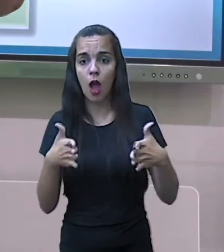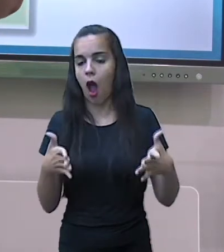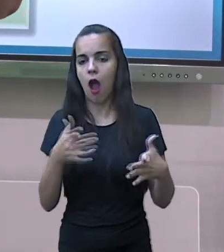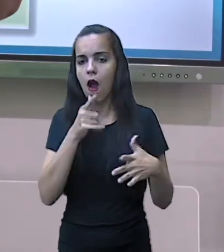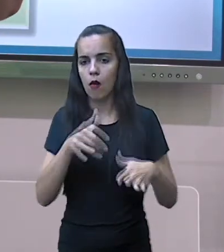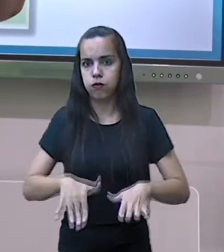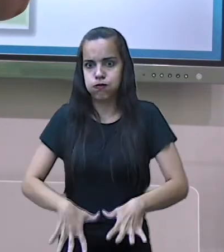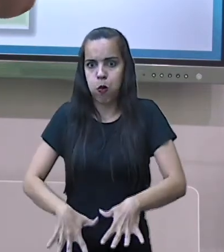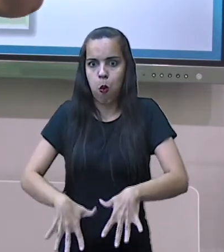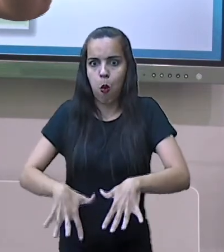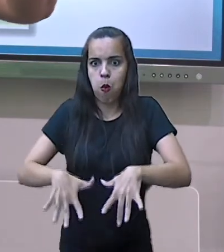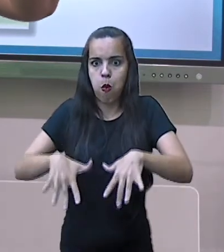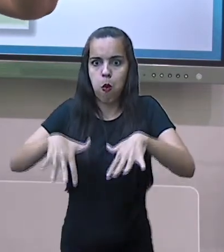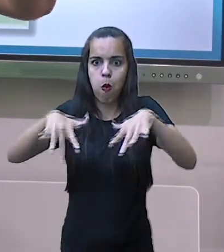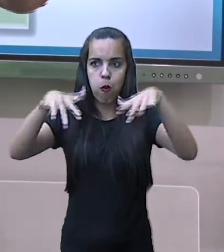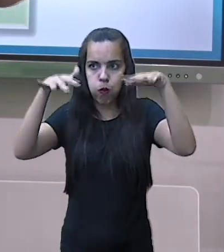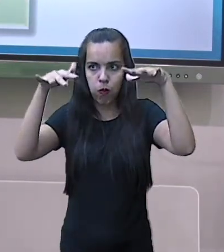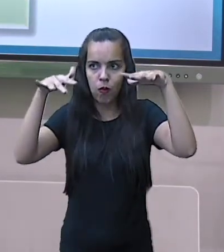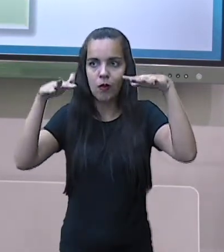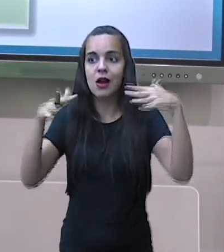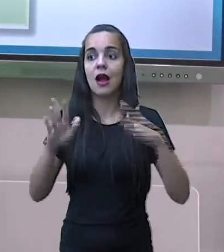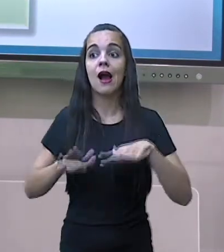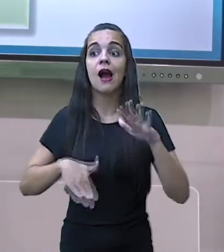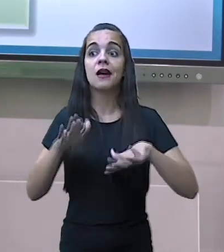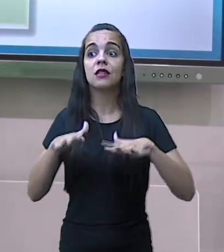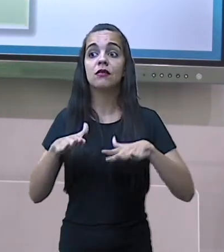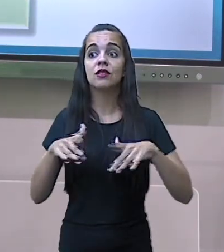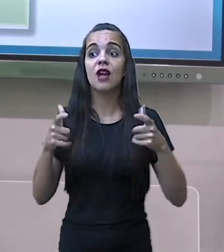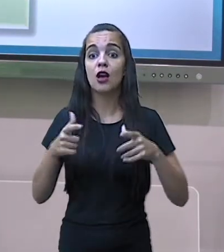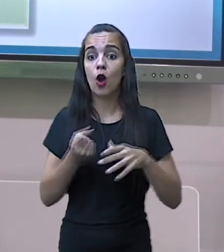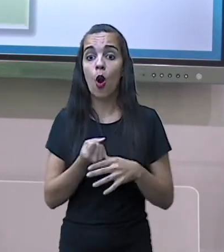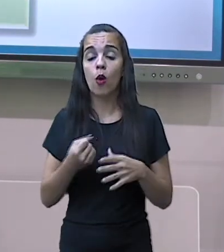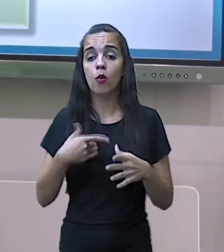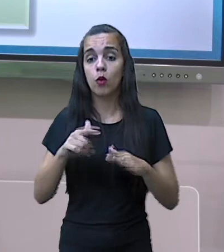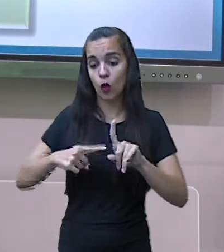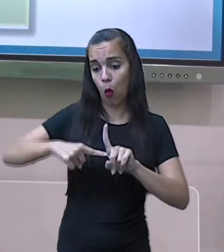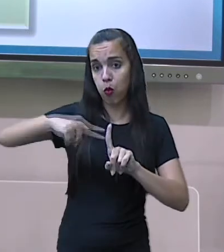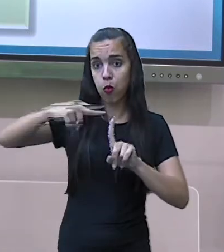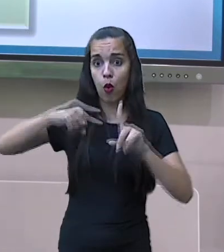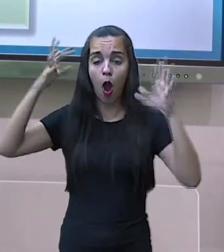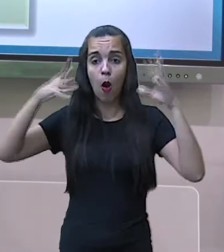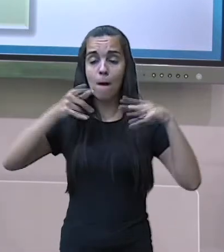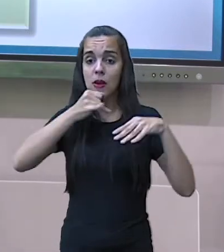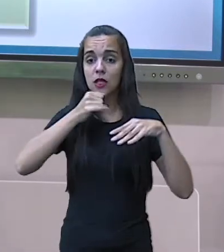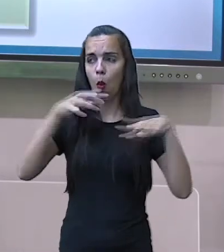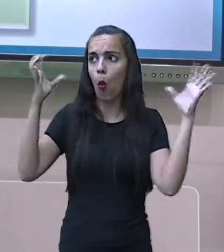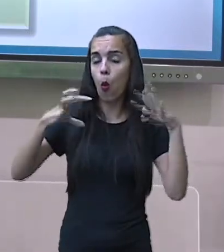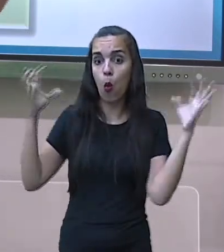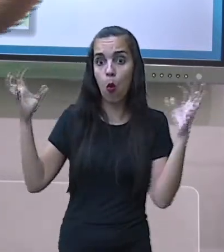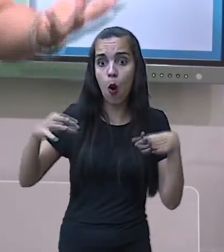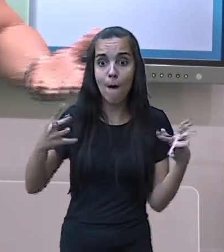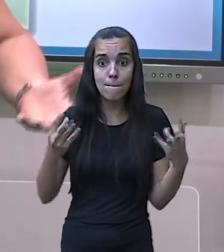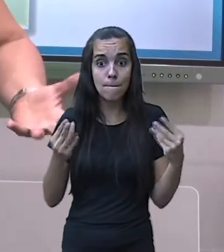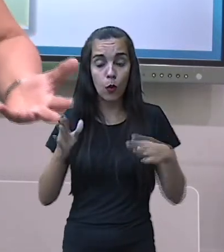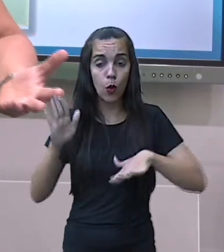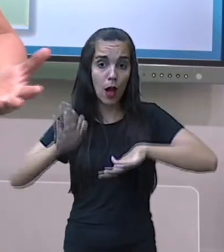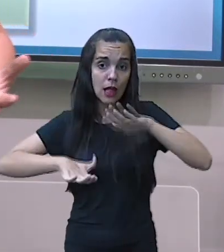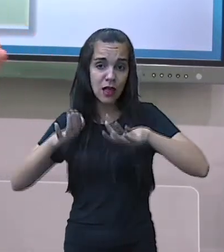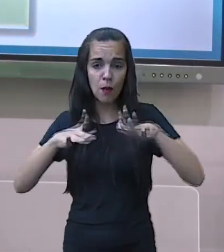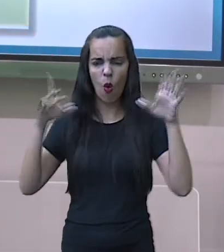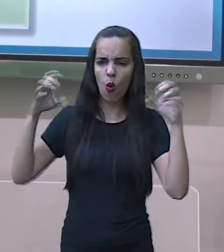sobem. Não é isso? E às vezes, dependendo da quantidade de chuva, nós temos as